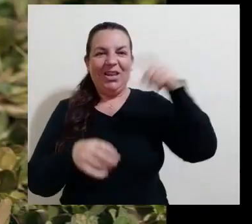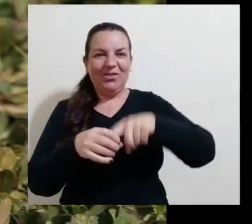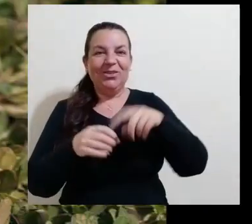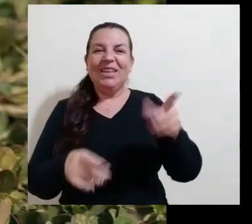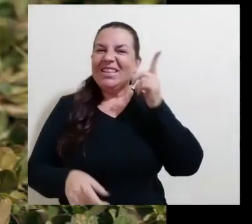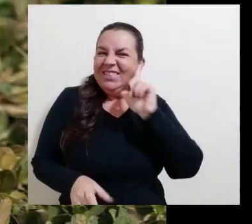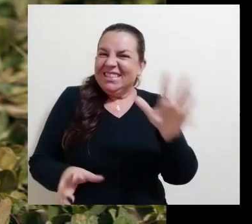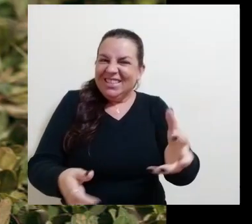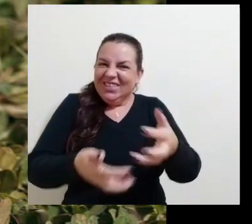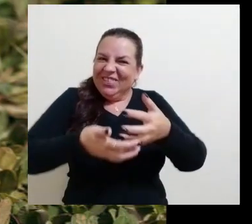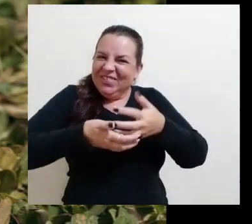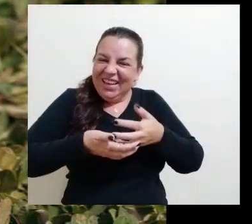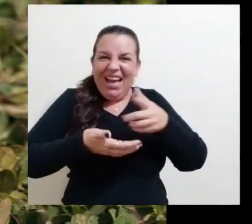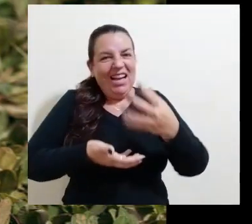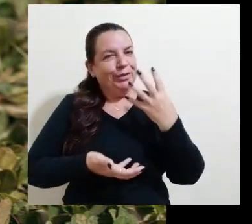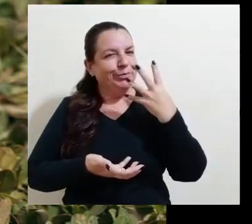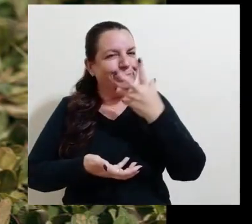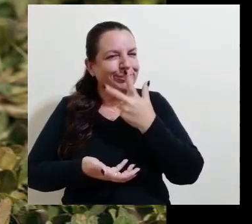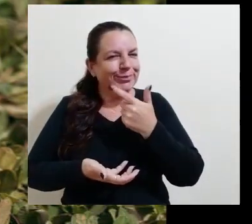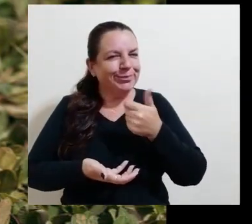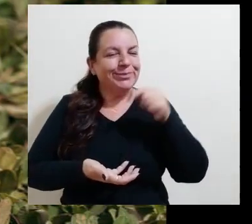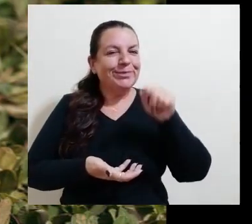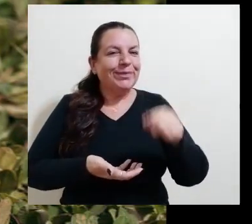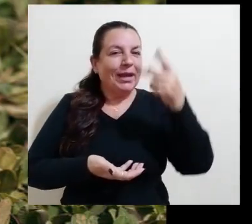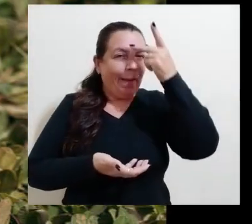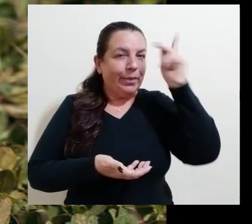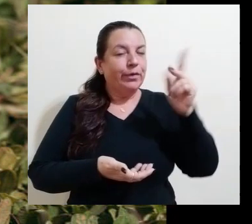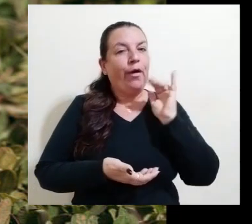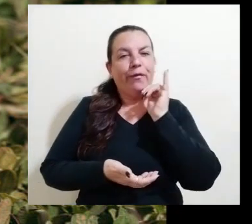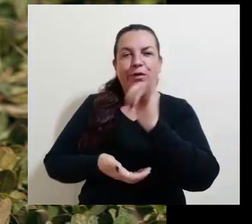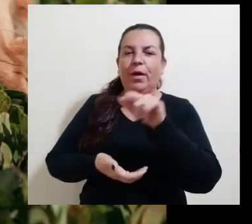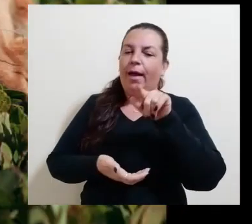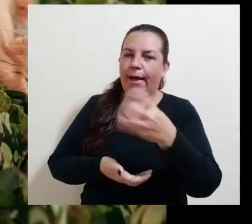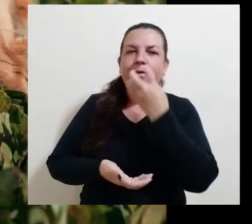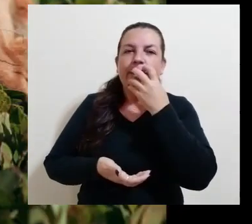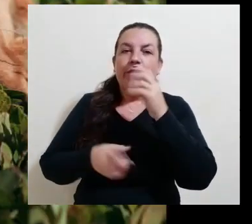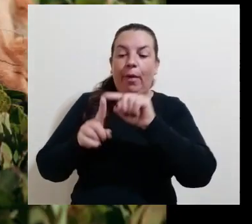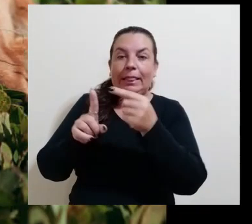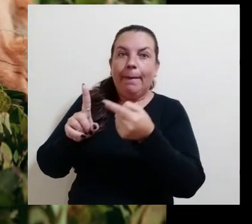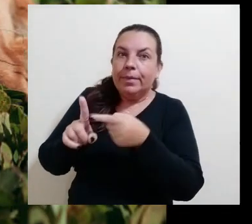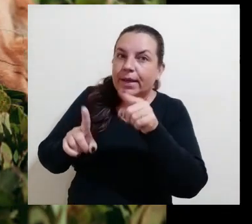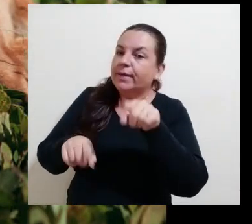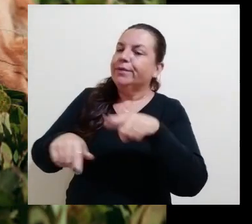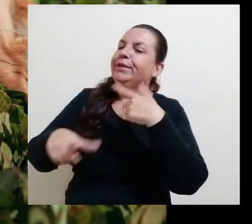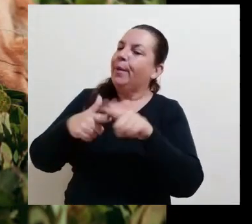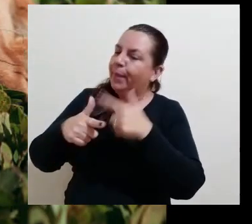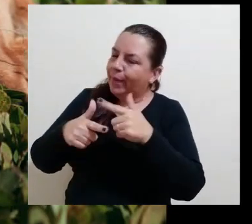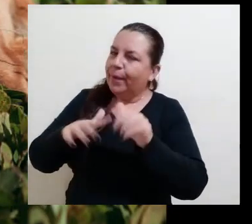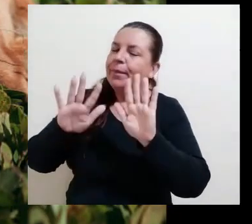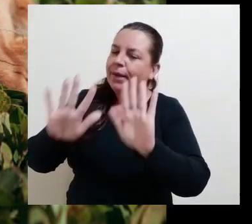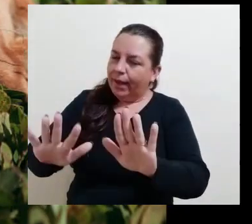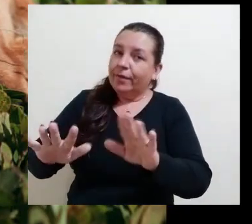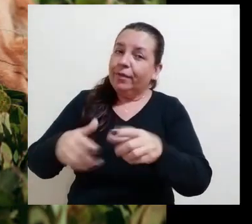ela voltou lá e conseguiu pegar a bonitinha aí alguém até inclusive aviso ela viu sua cachorra tá prenha a senhora vai ter um